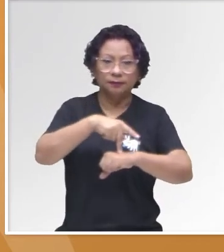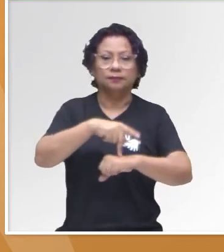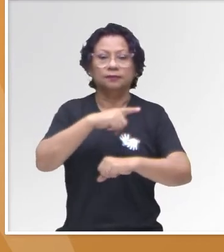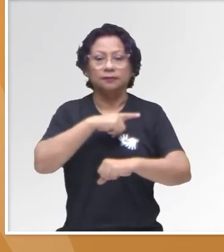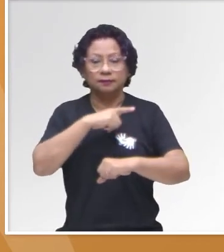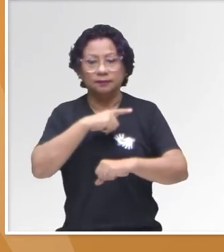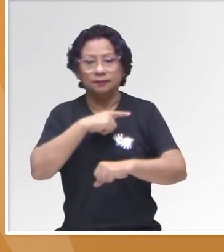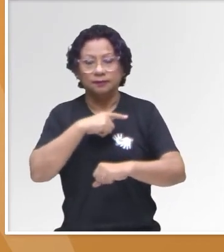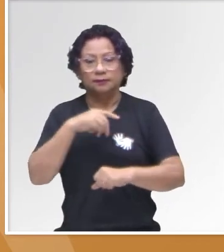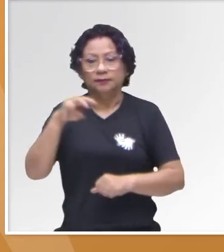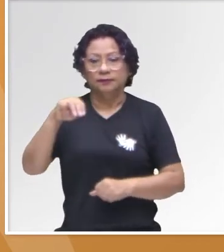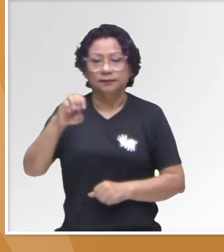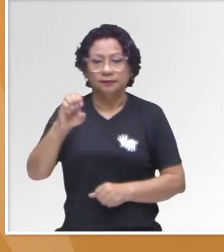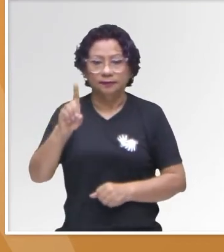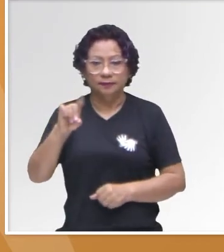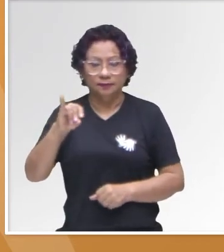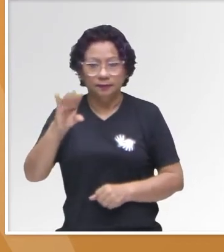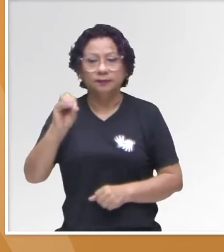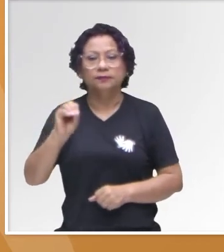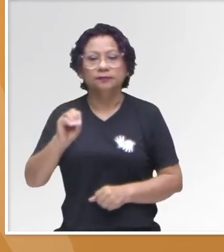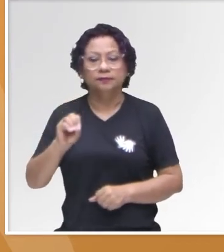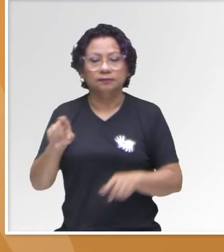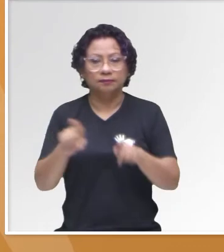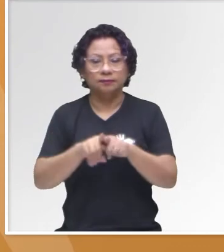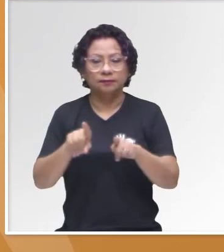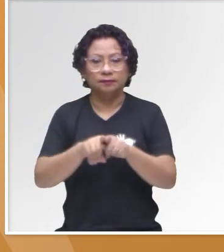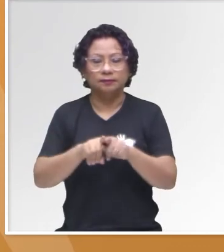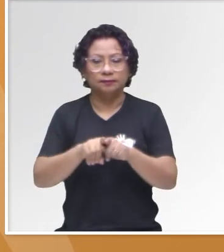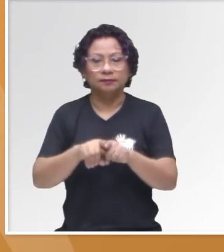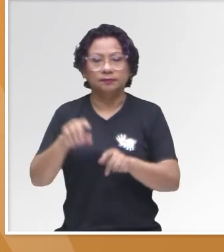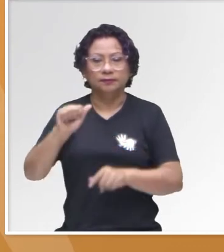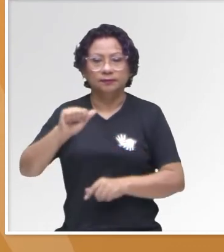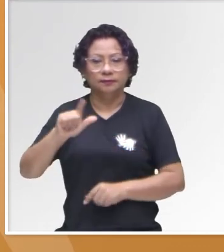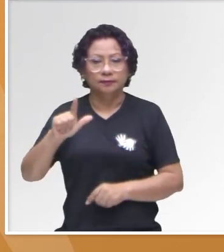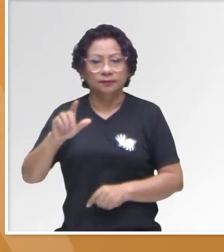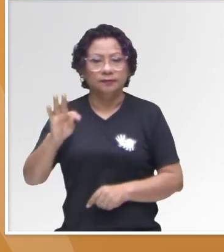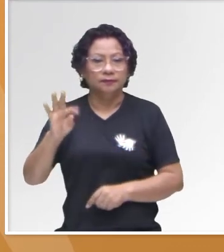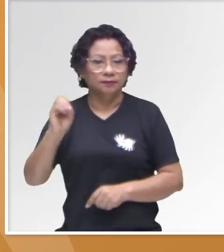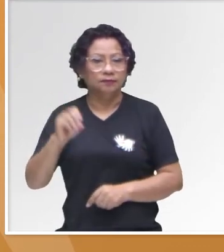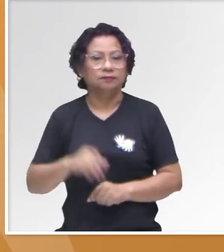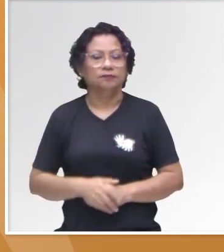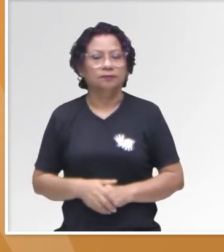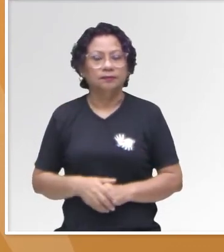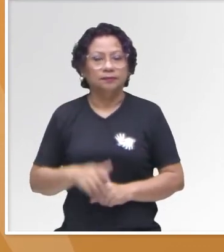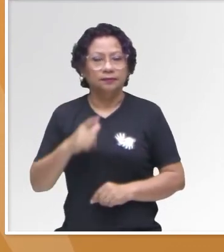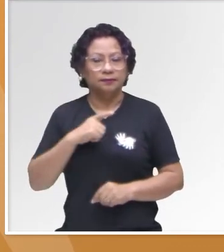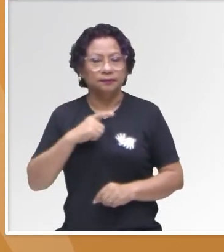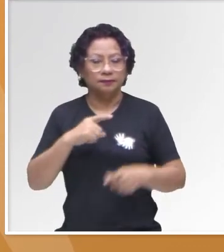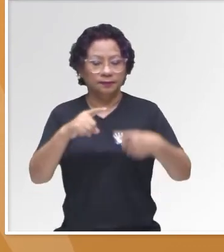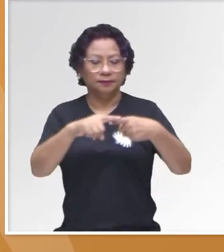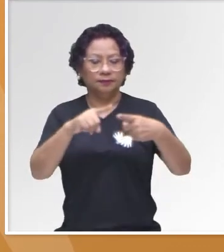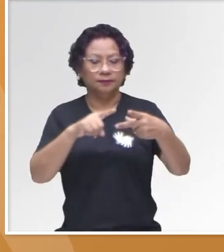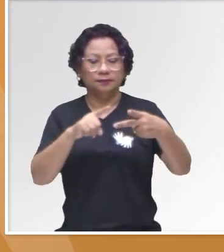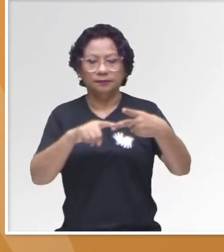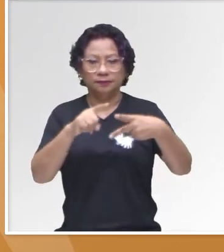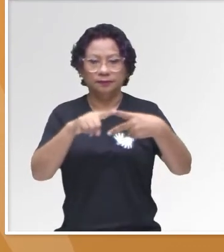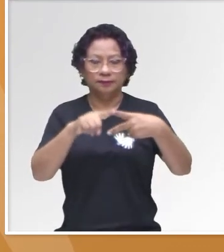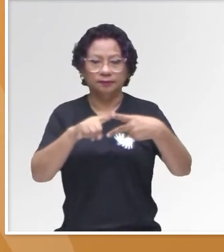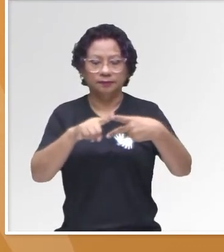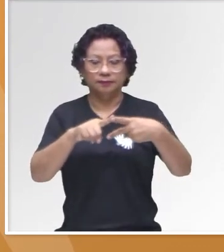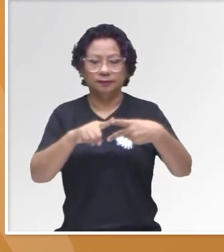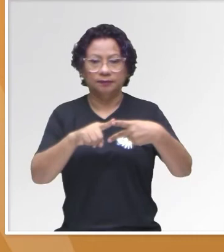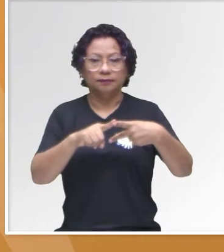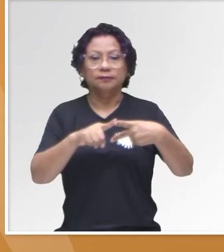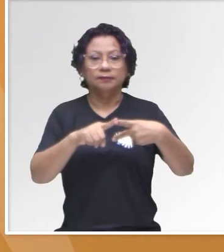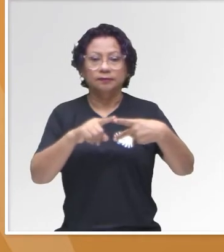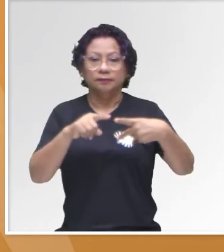como médio e alto, né? Lembrando que o IDH, ele é dividido em IDH muito alto, que são